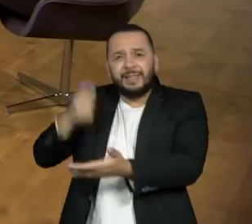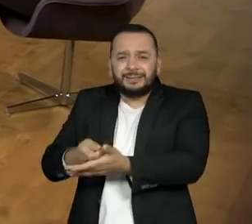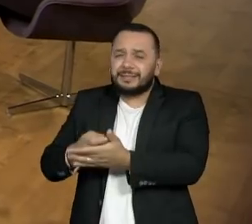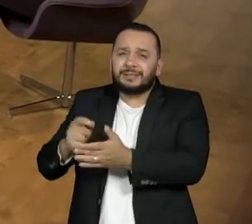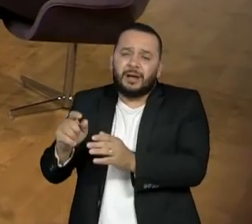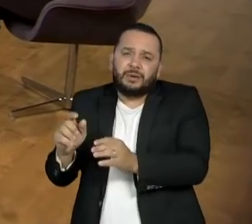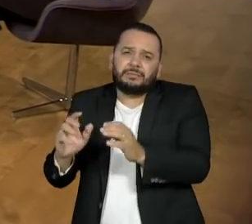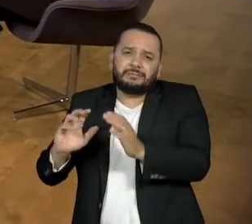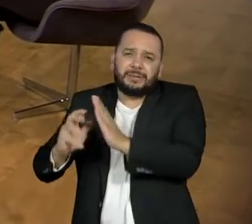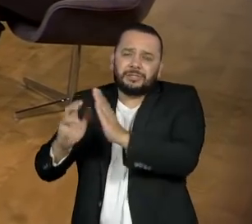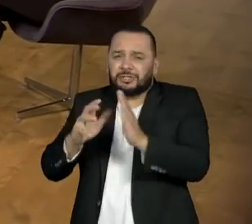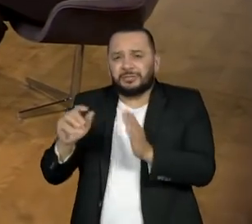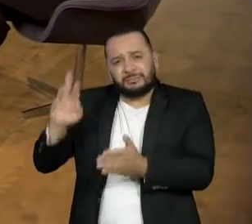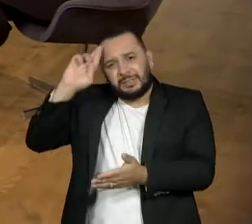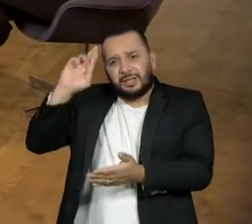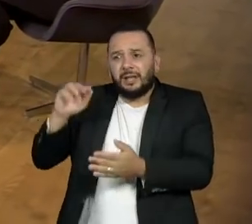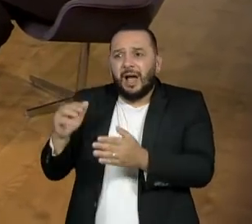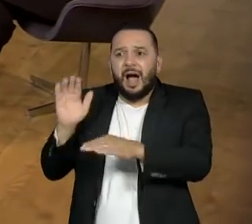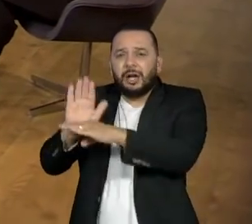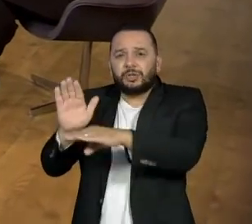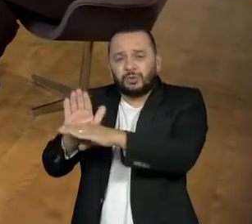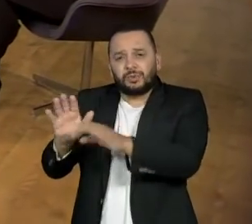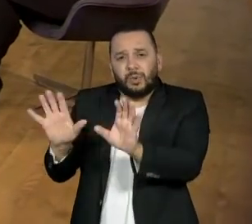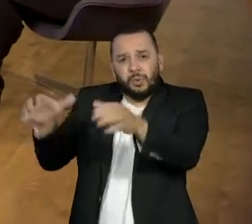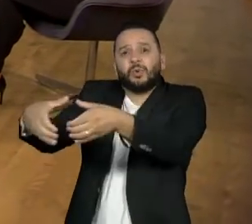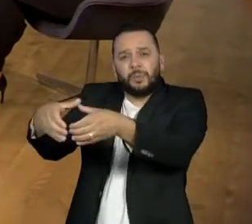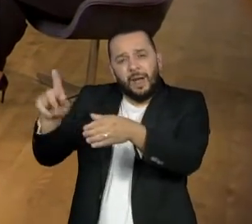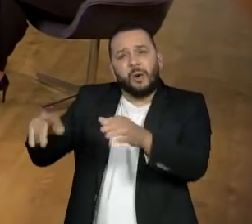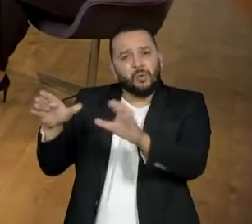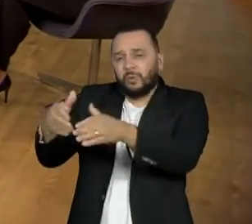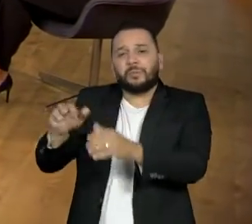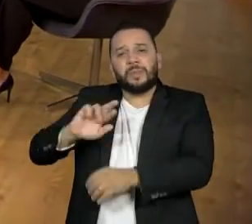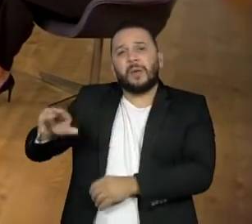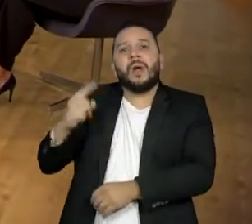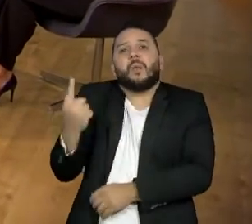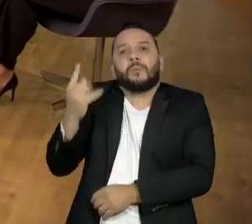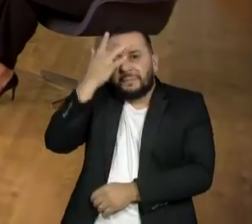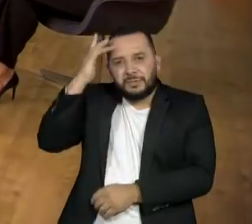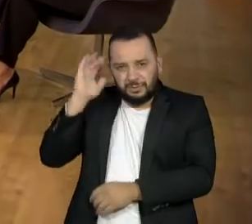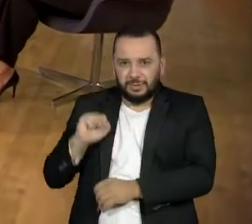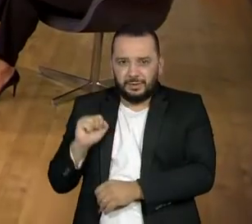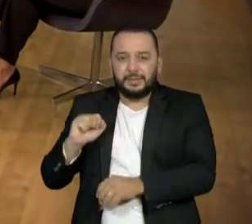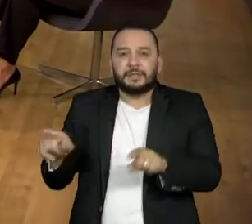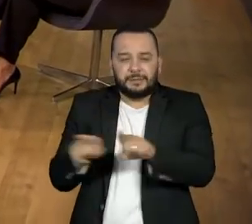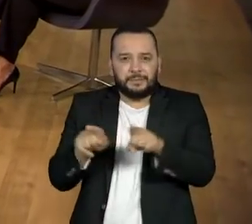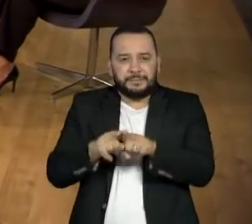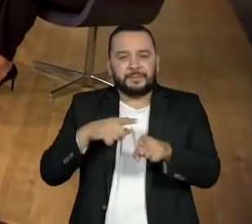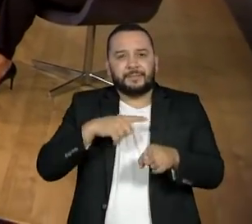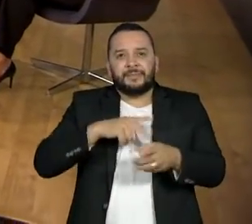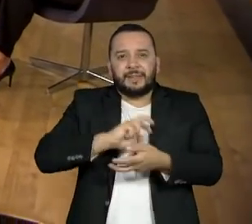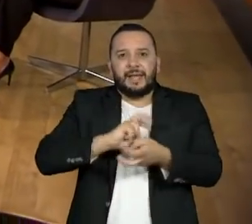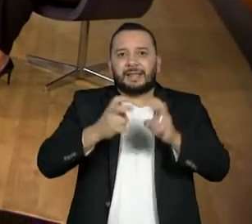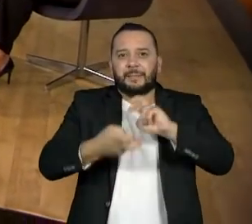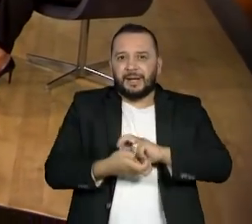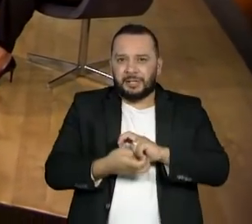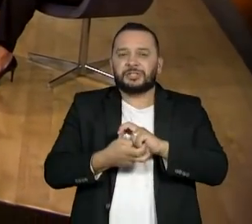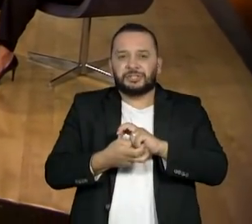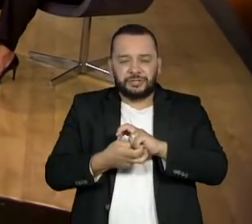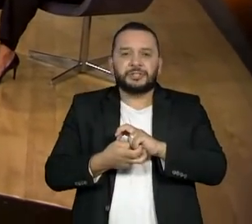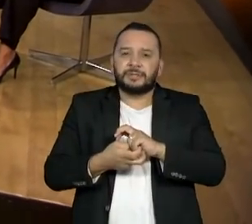decisões do próprio presidente. Então, o fato de o Itamaraty, pela primeira vez, ter colado